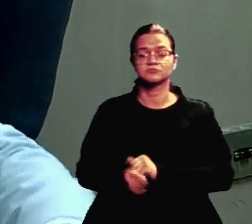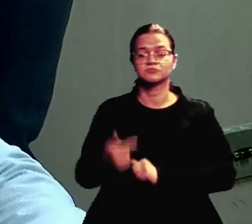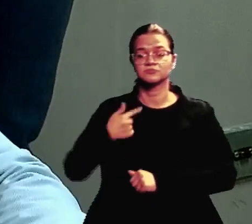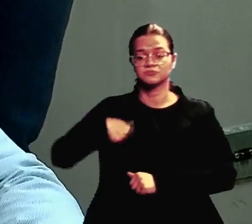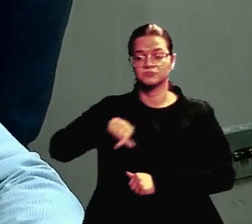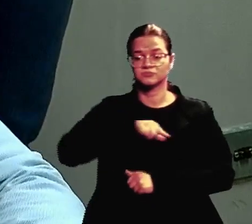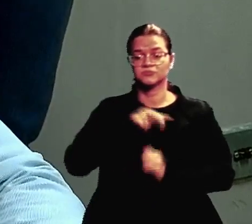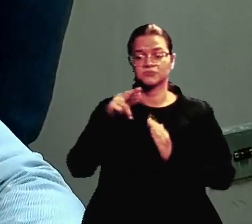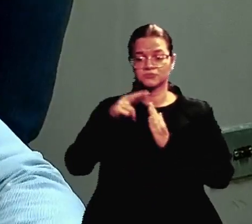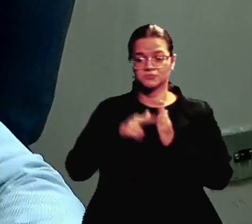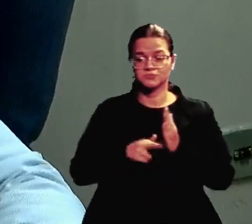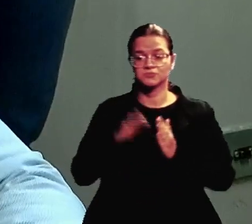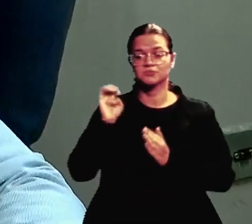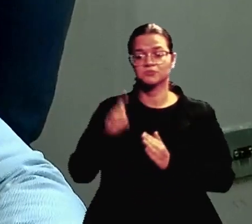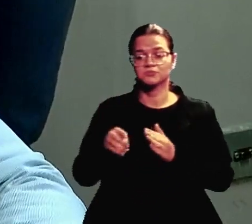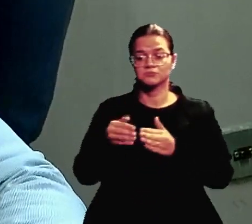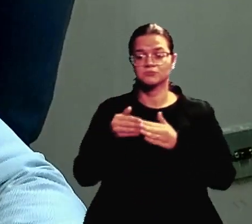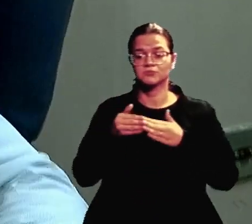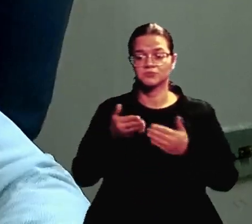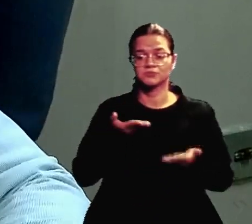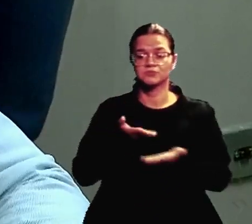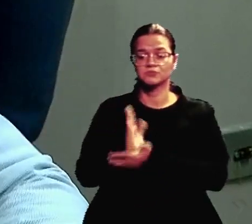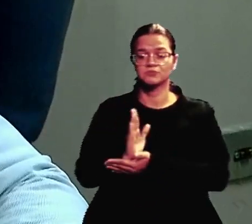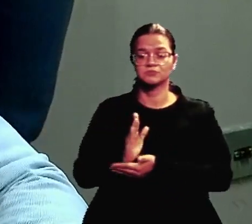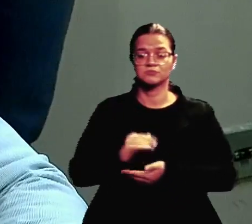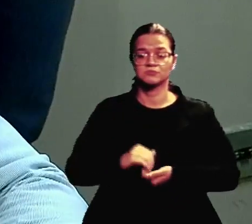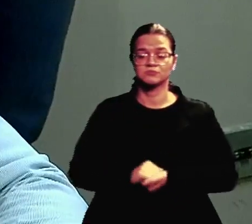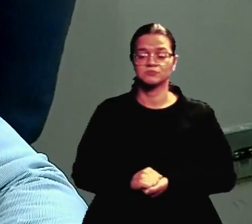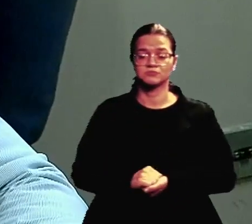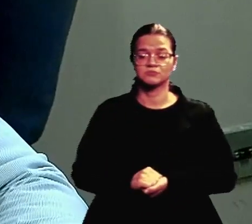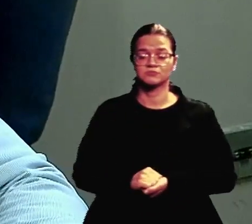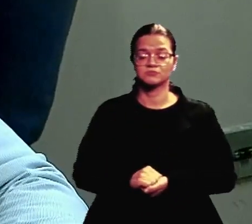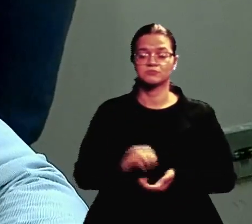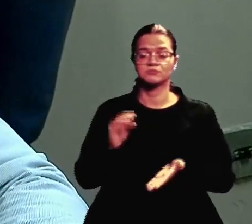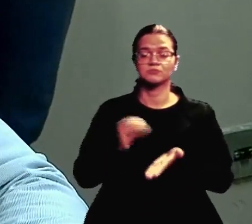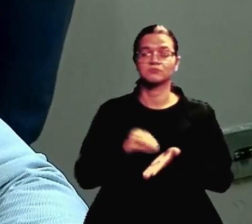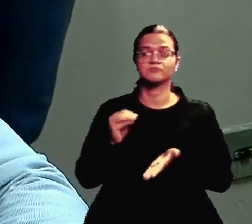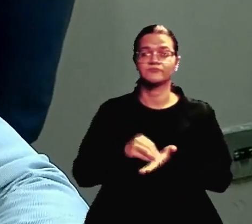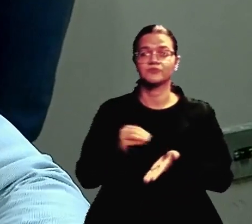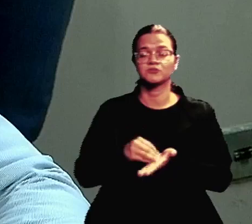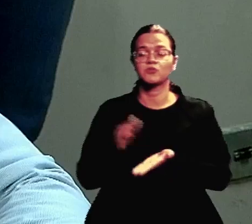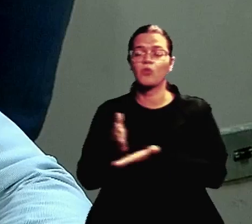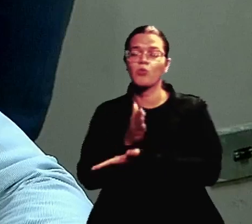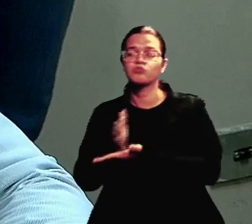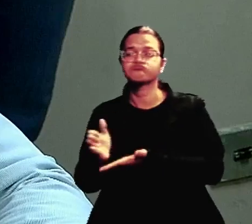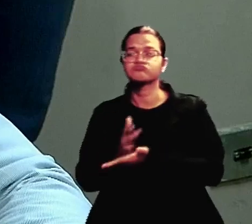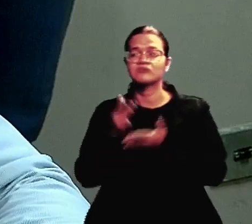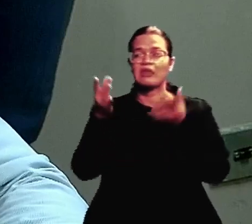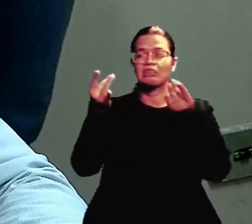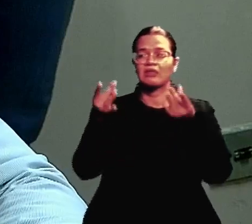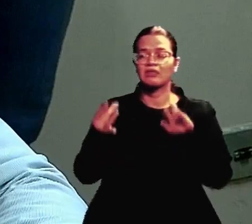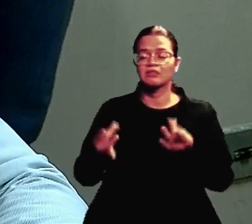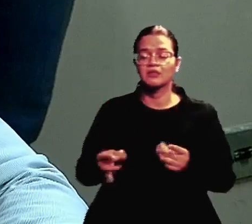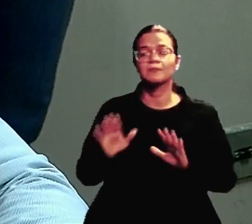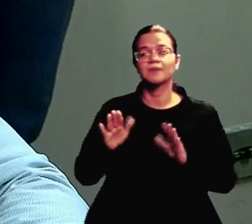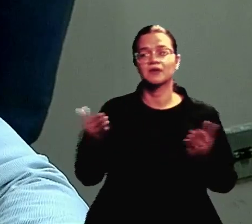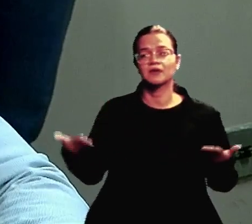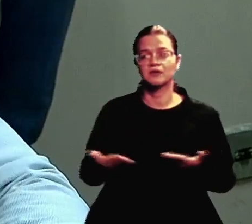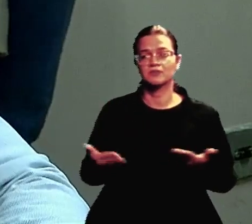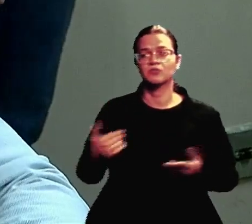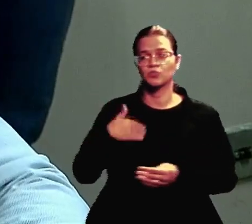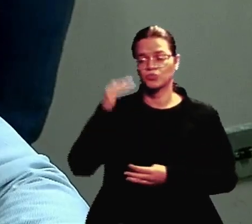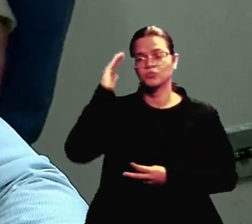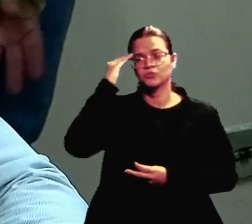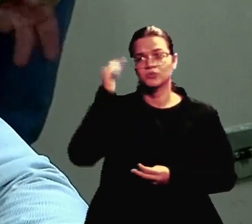nosso relatório é pela aprovação. Então, faltava alguns detalhes, vereador Bruno, mas agora